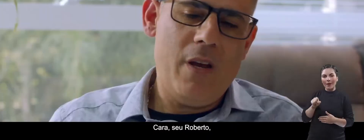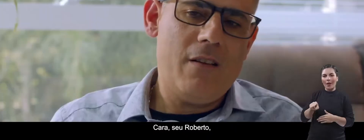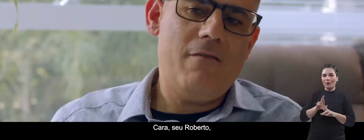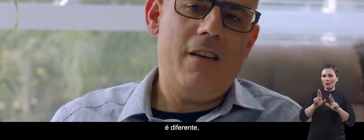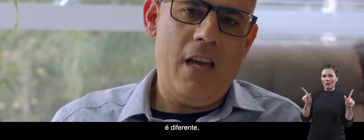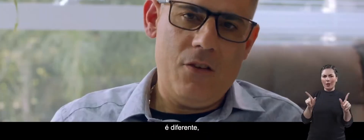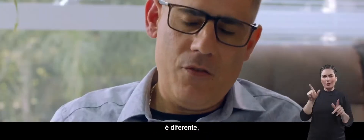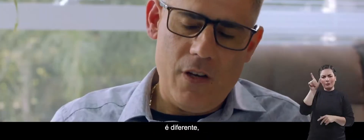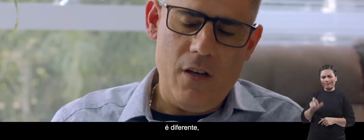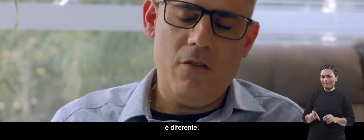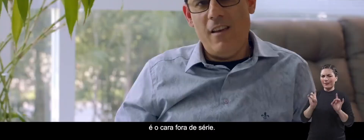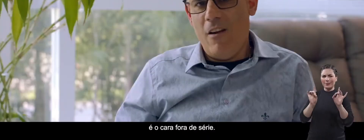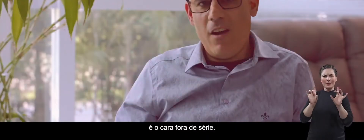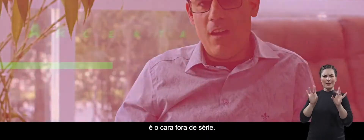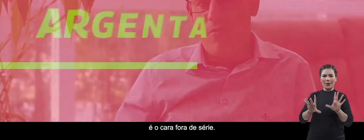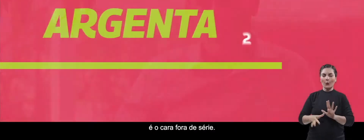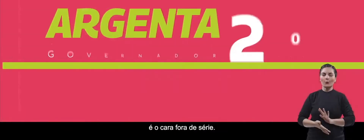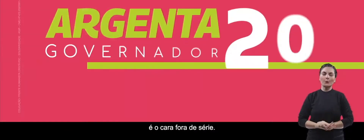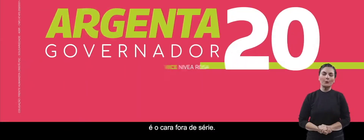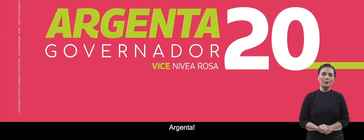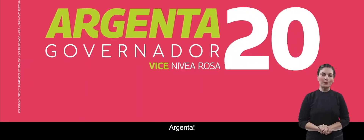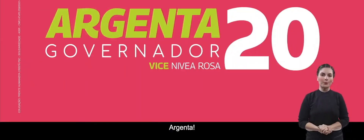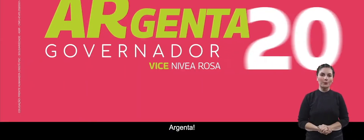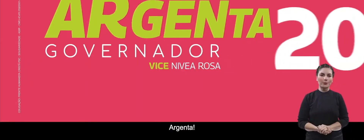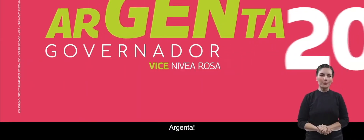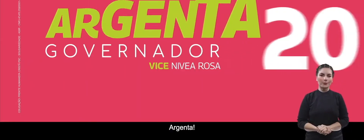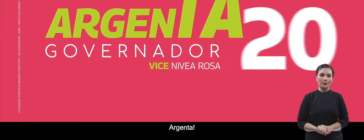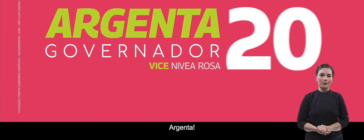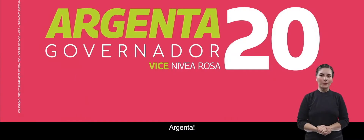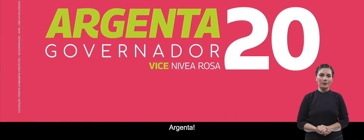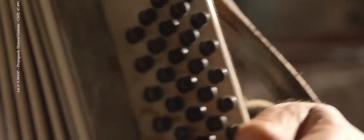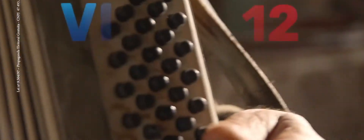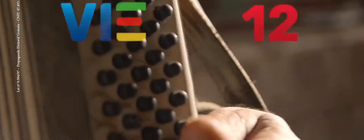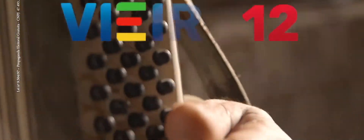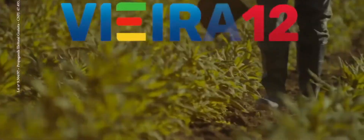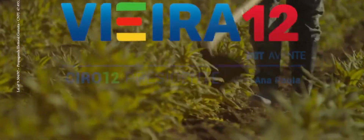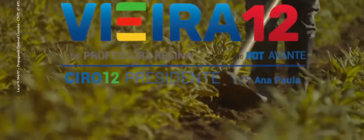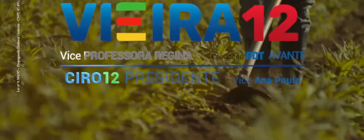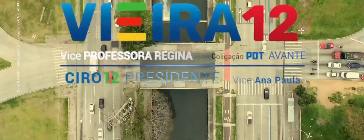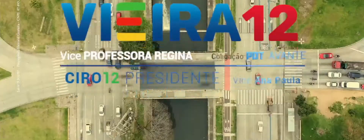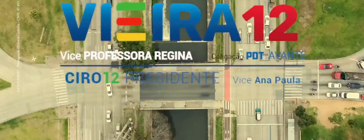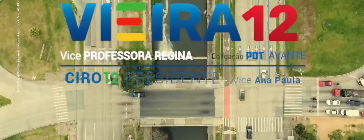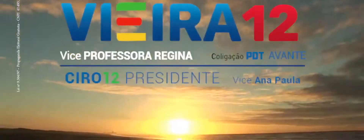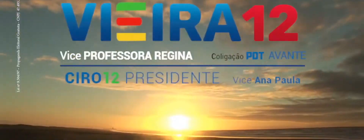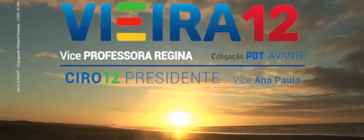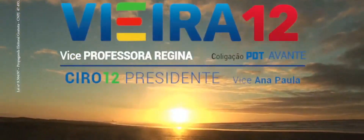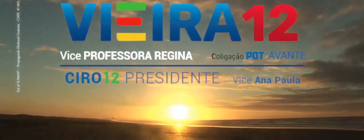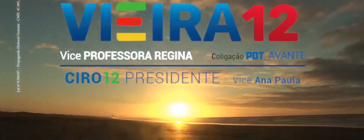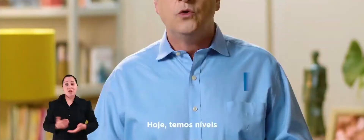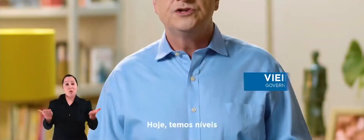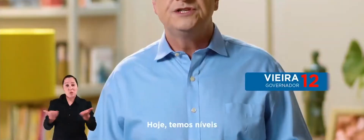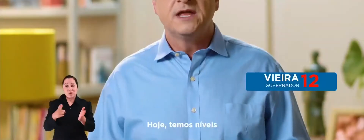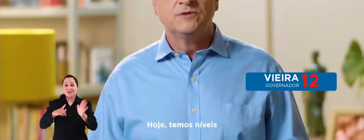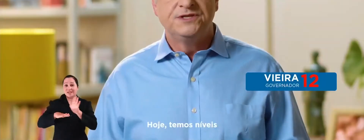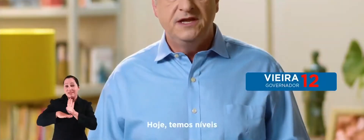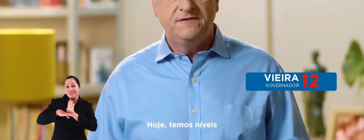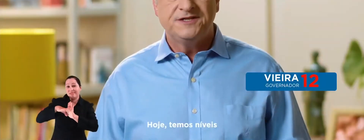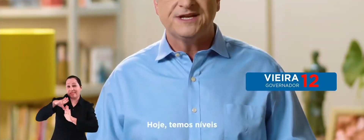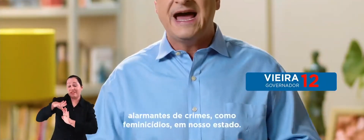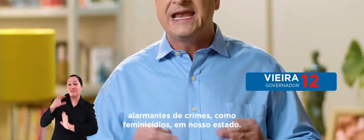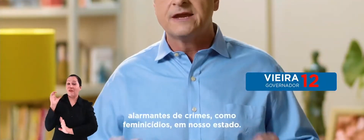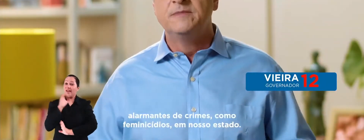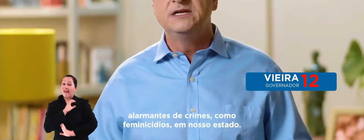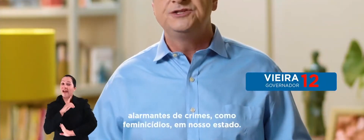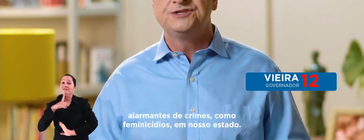seu Roberto é diferente. É um cara fora de série. Agenda! Vieira 12, governador. Hoje temos